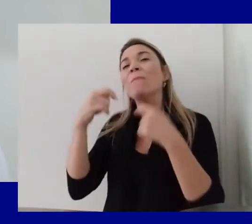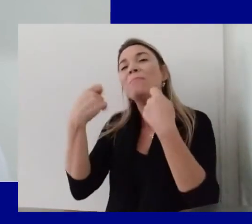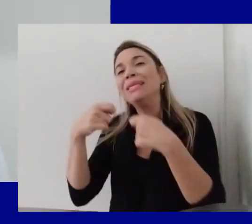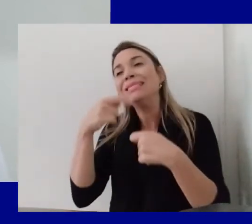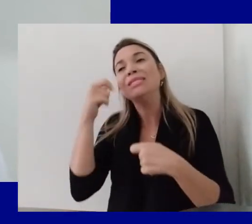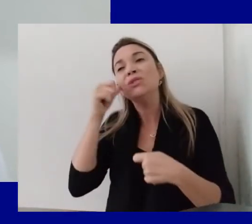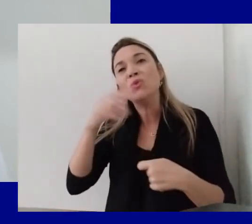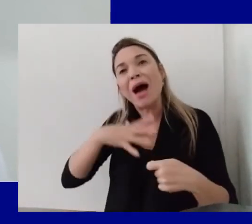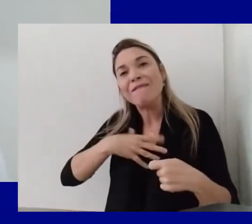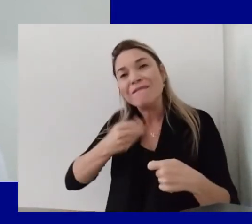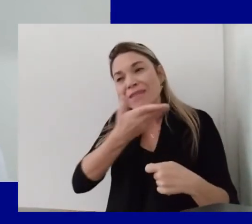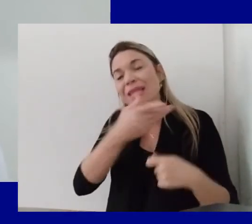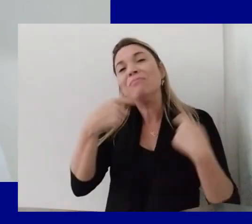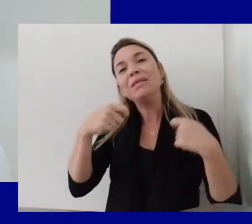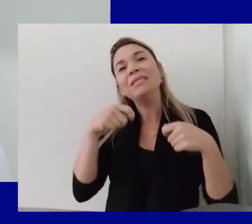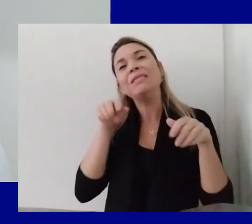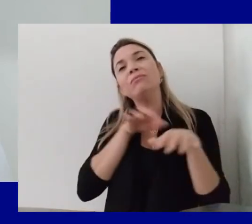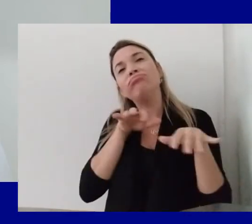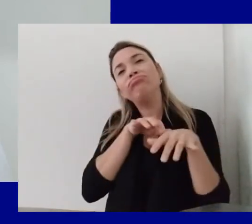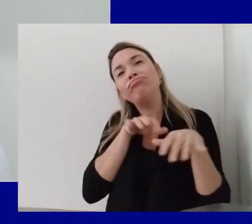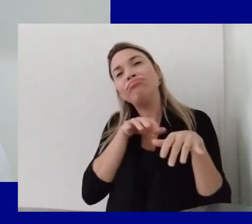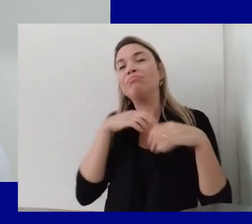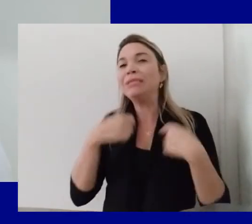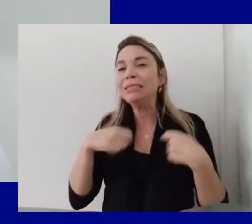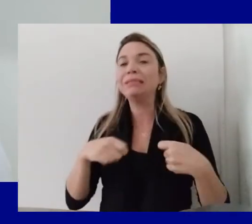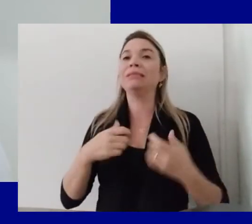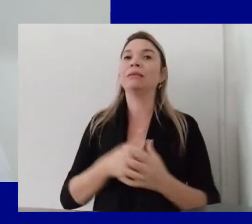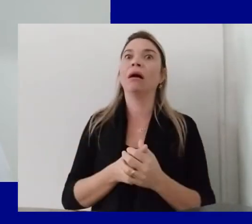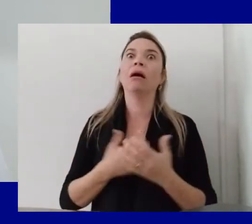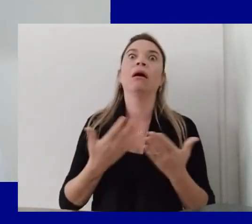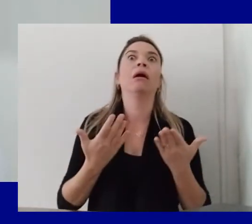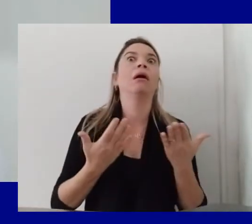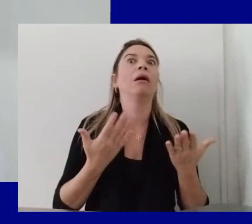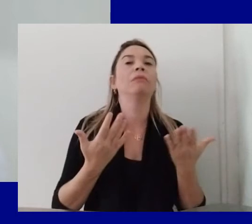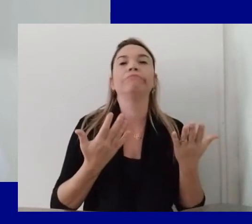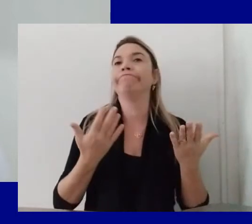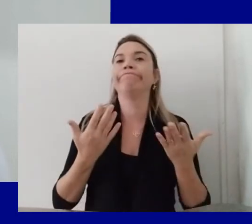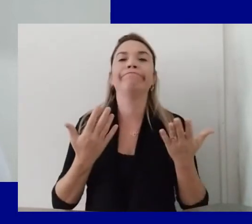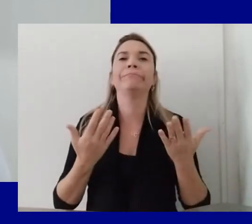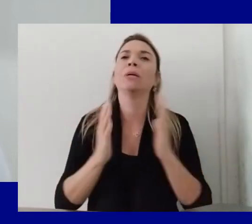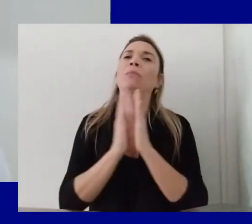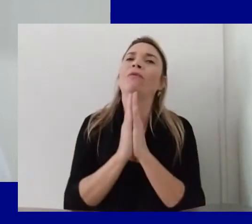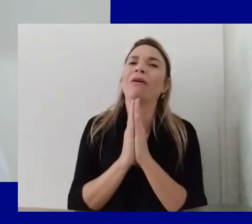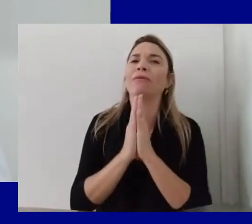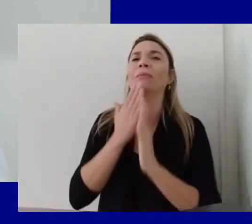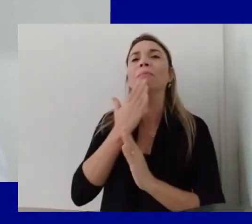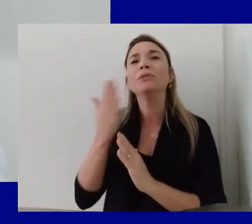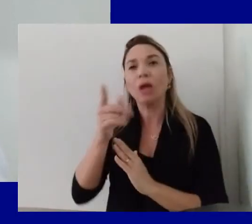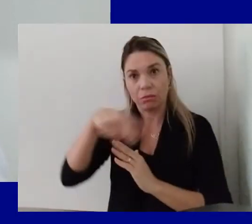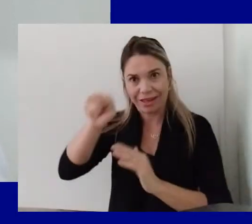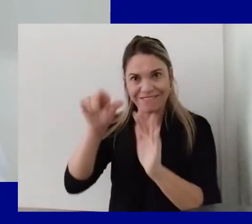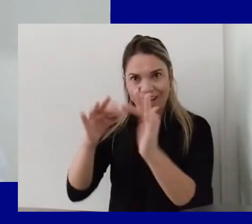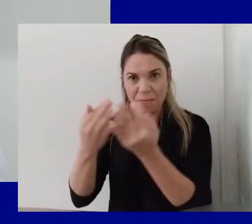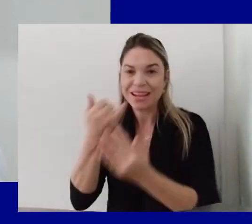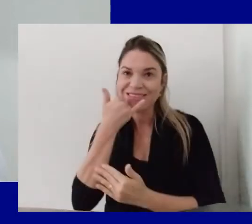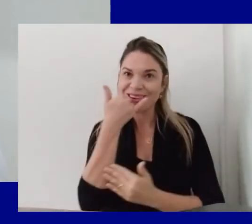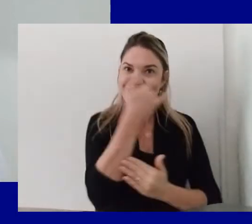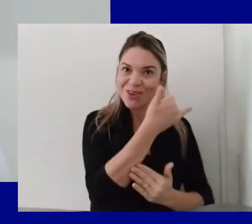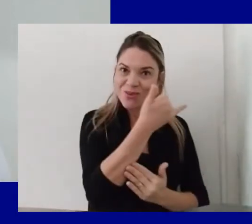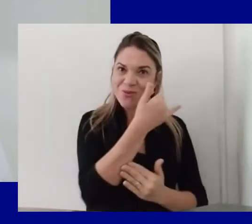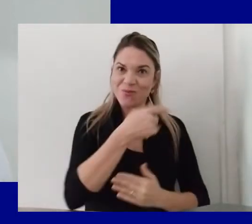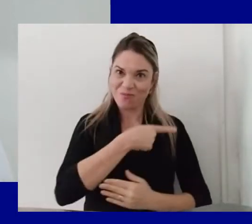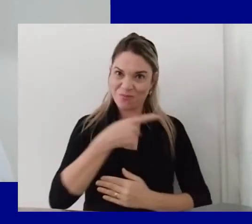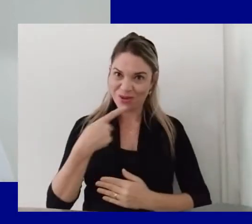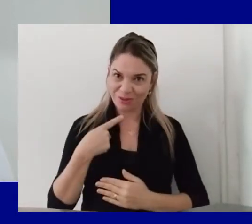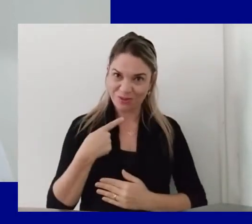a nós esse pedido, que os médicos haviam dado um ultimato dizendo que se ela não tivesse nenhuma